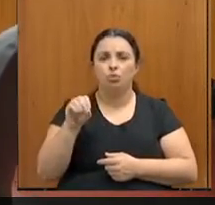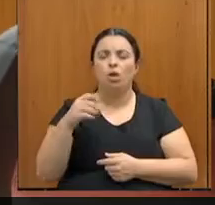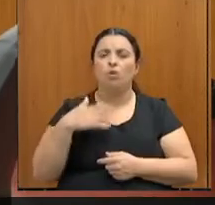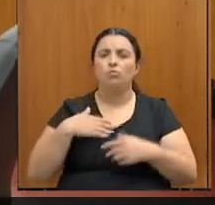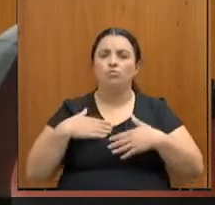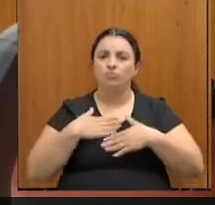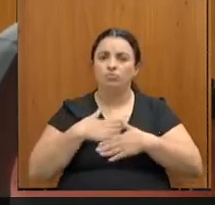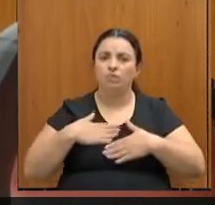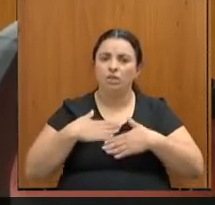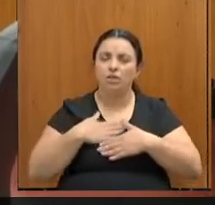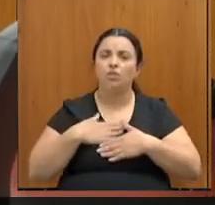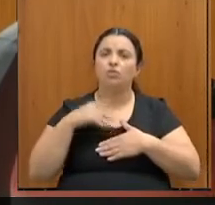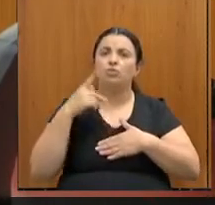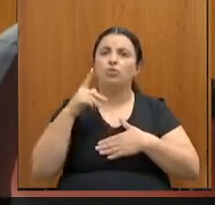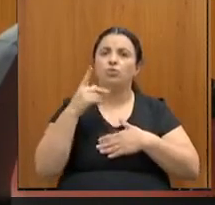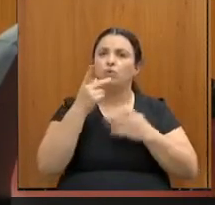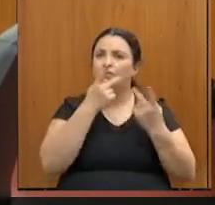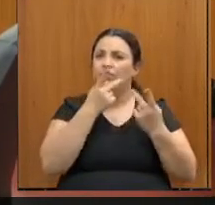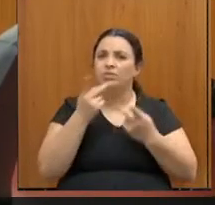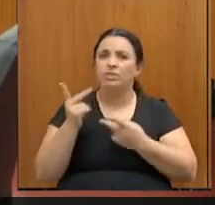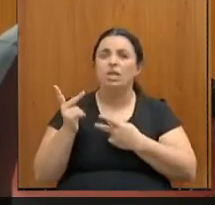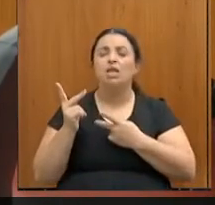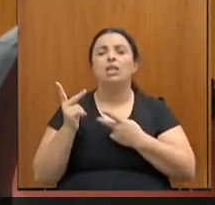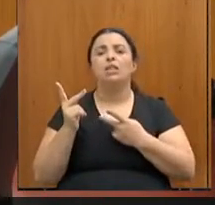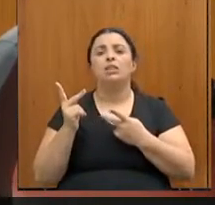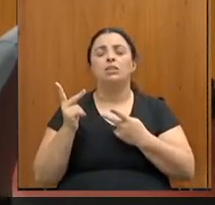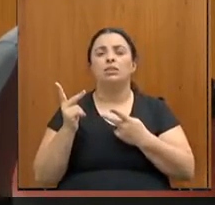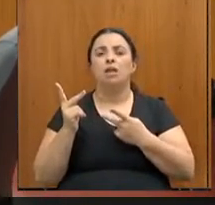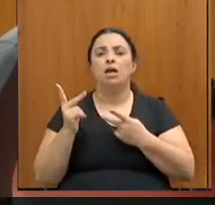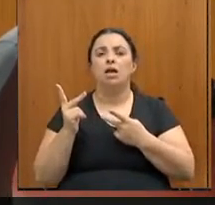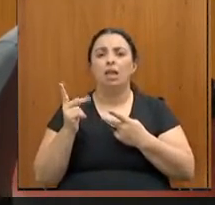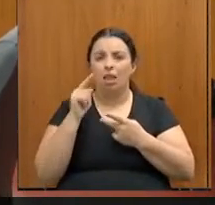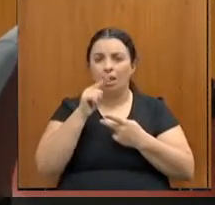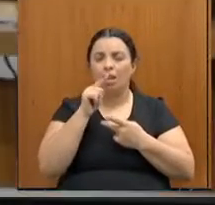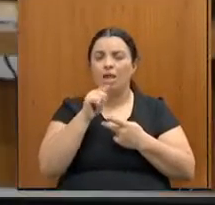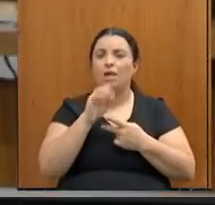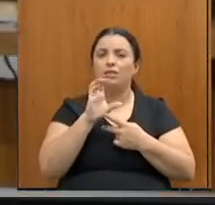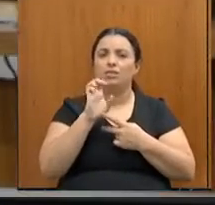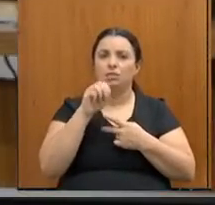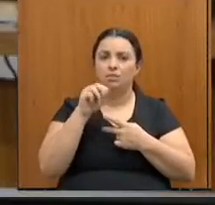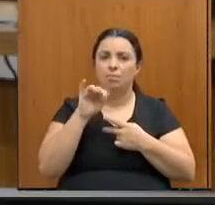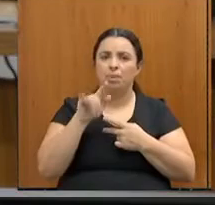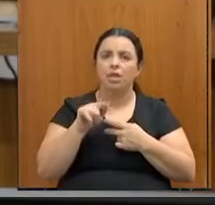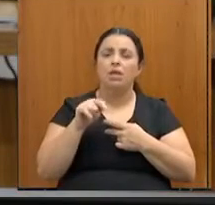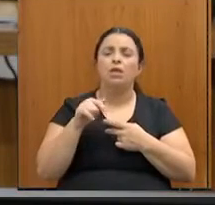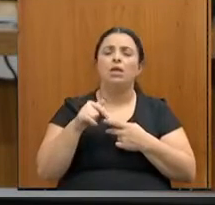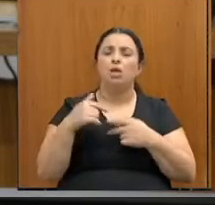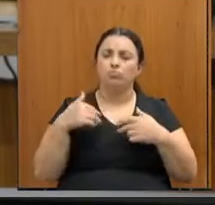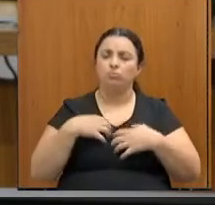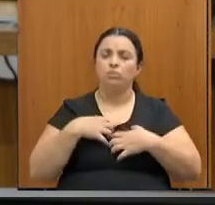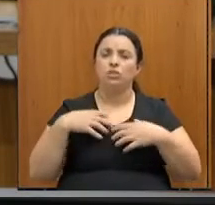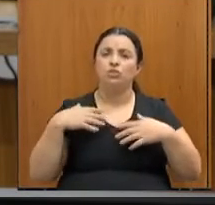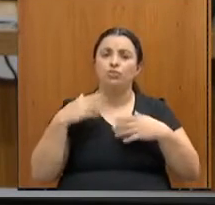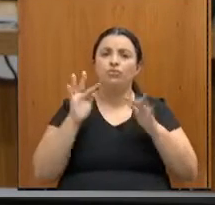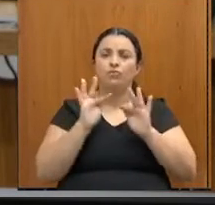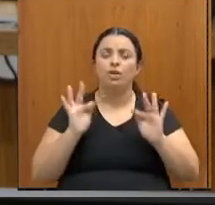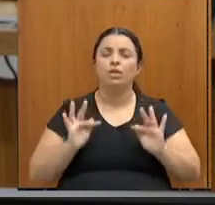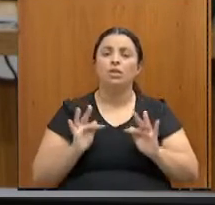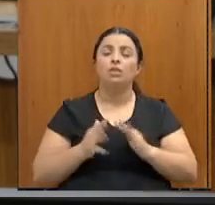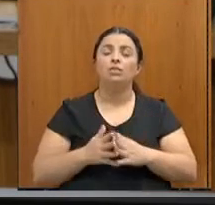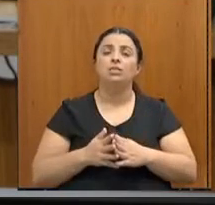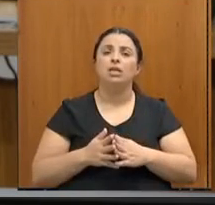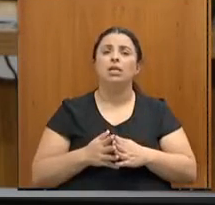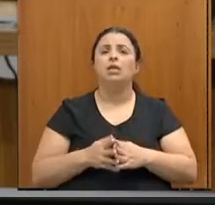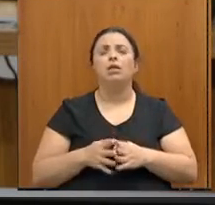com a sua visita é a CEMIG e aproveita aqui então para comentar